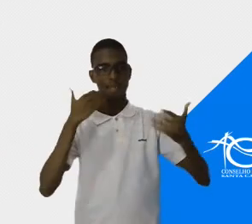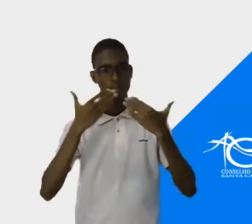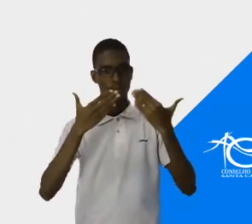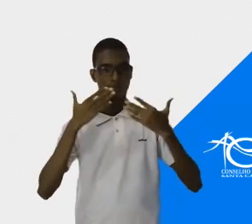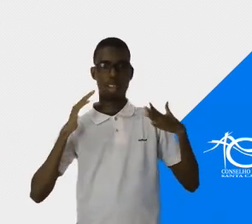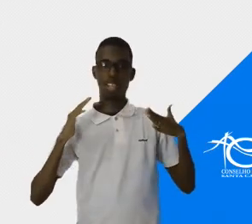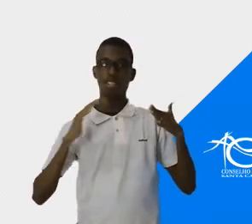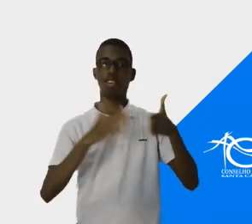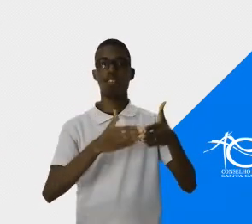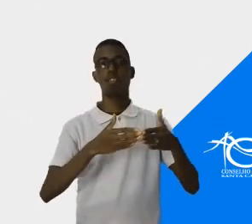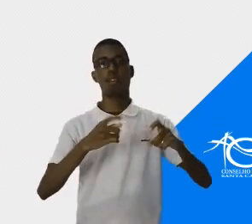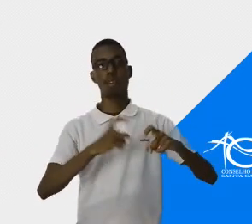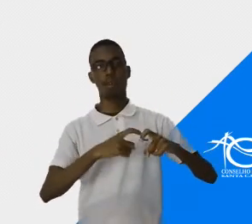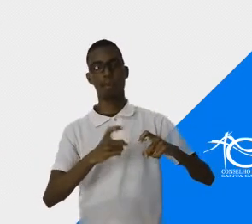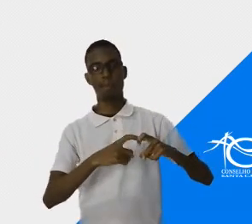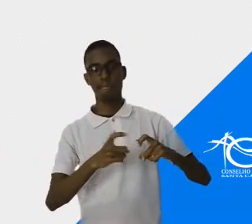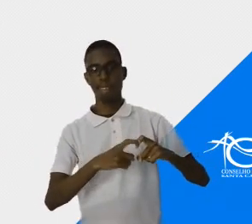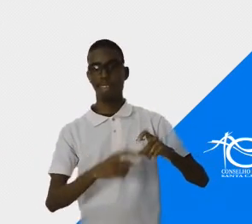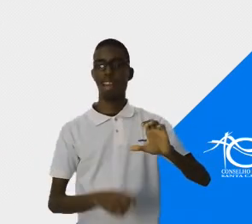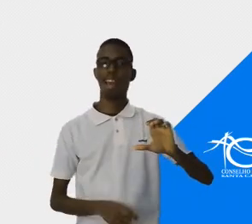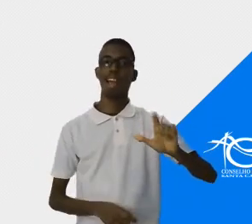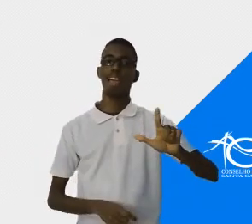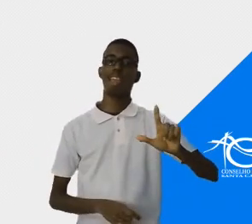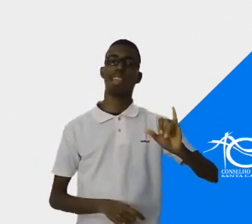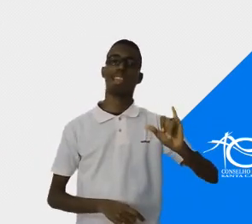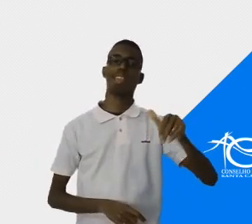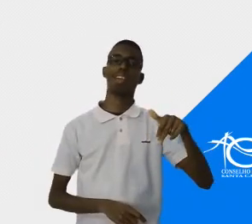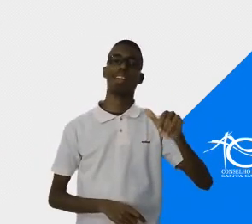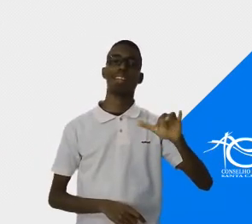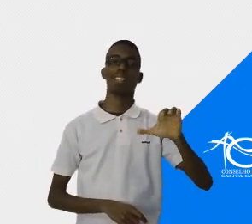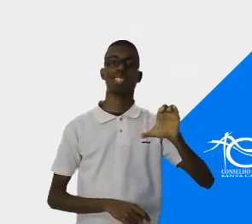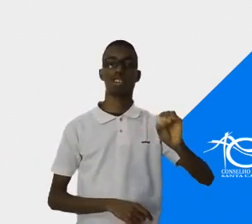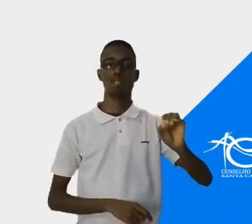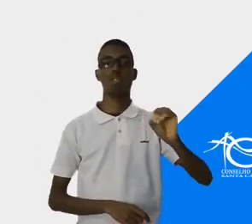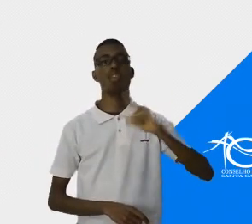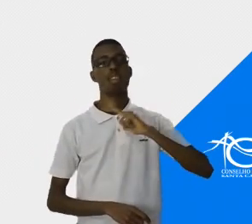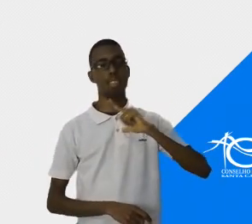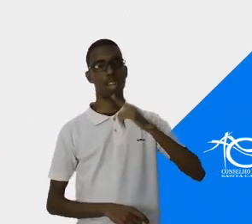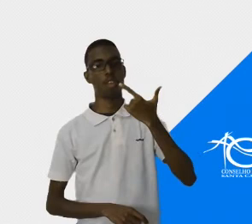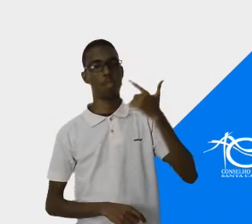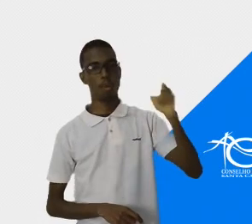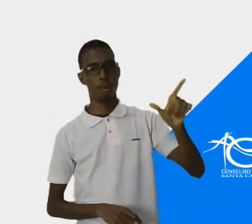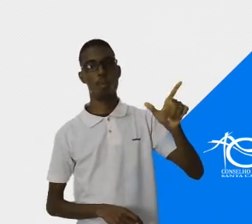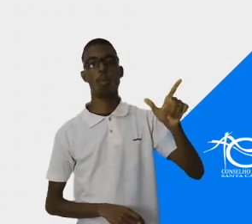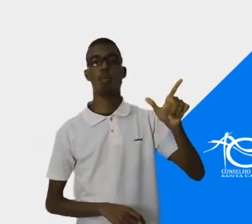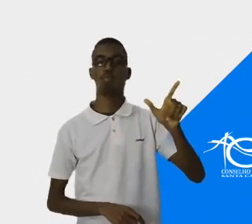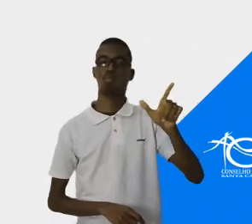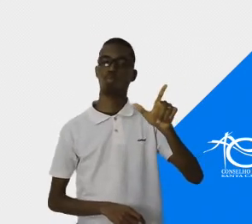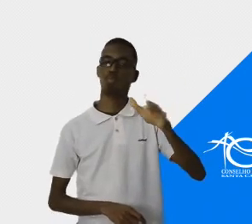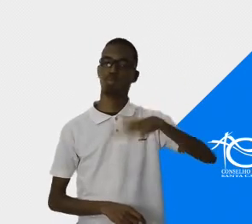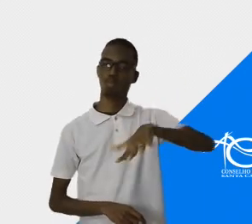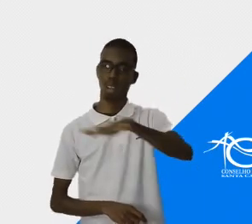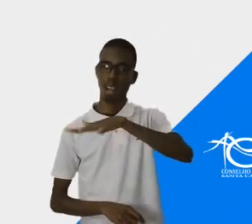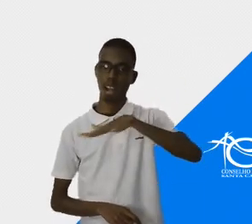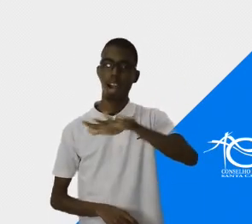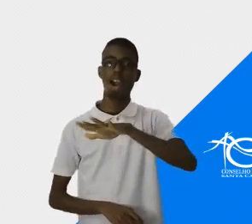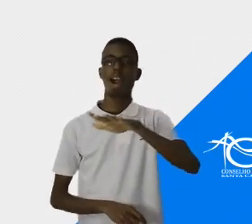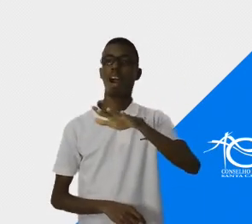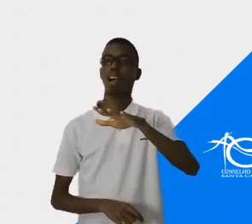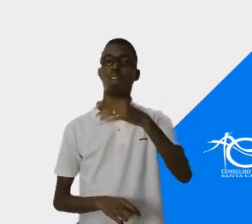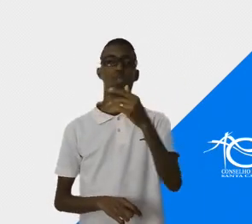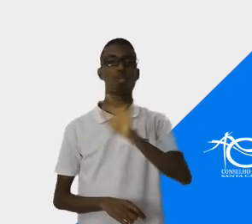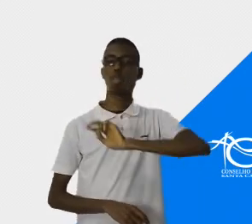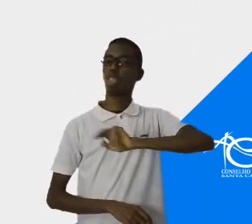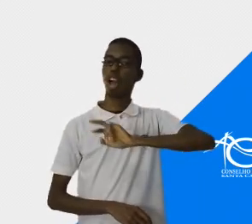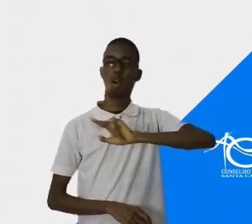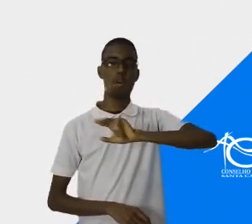com demanda clínica, né? E é outro campo de avaliações psicológicas que nós denominamos com finalidades não clínicas. Geralmente,